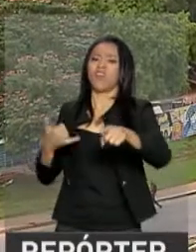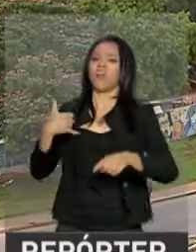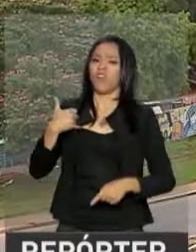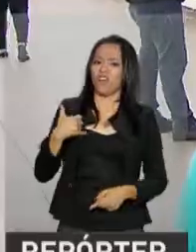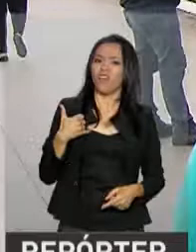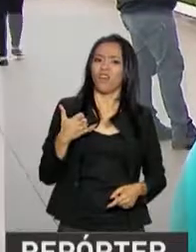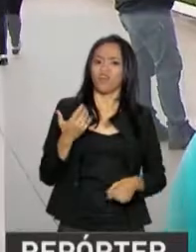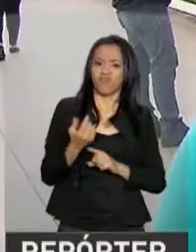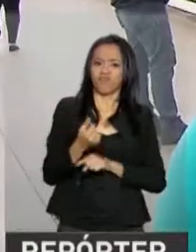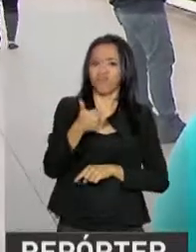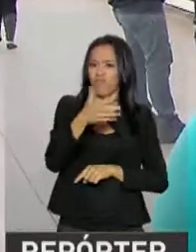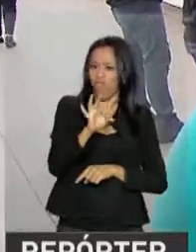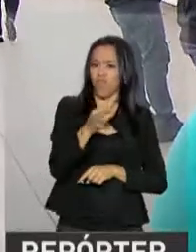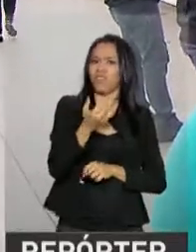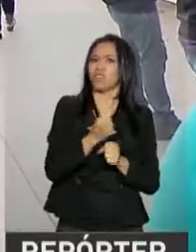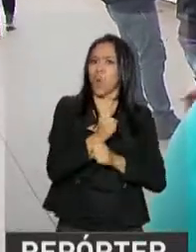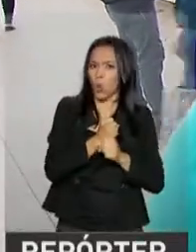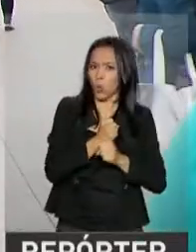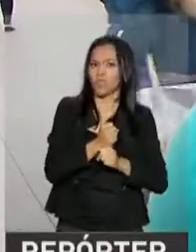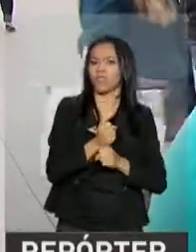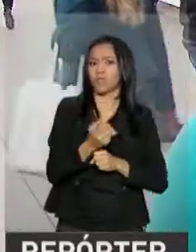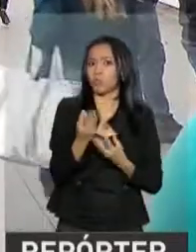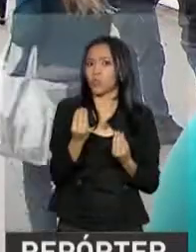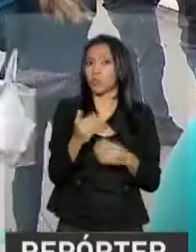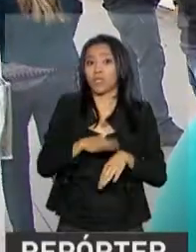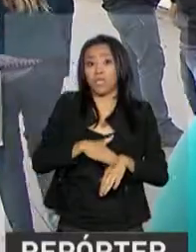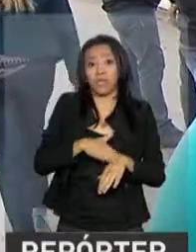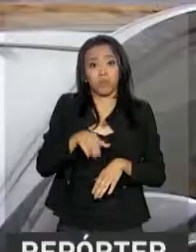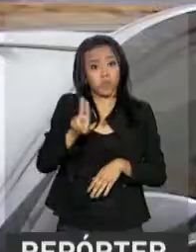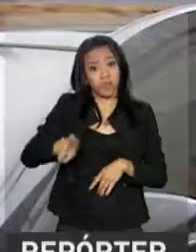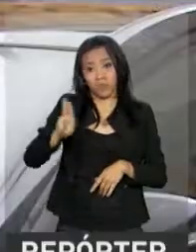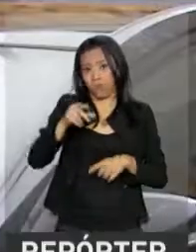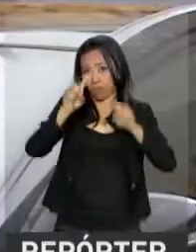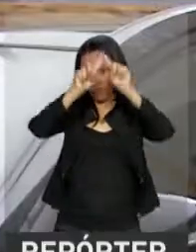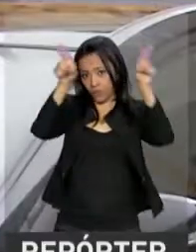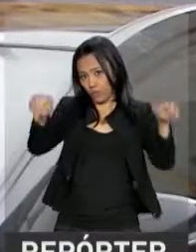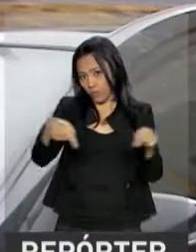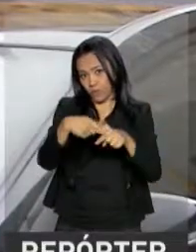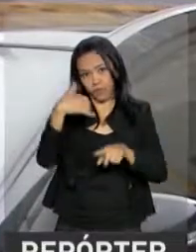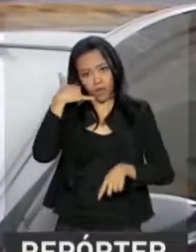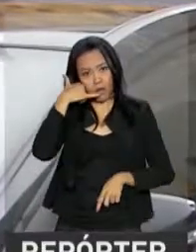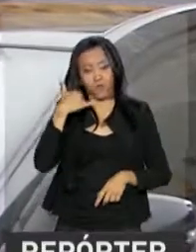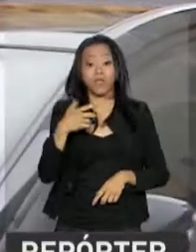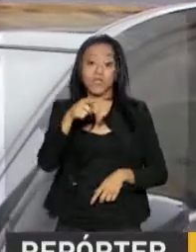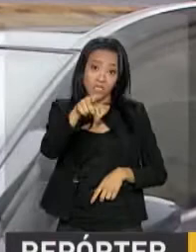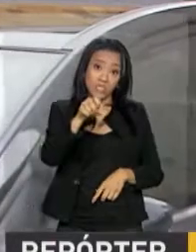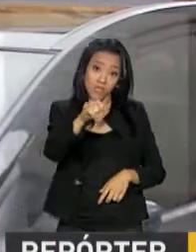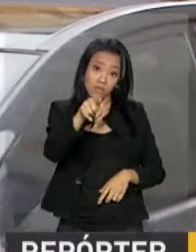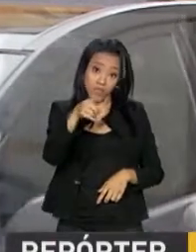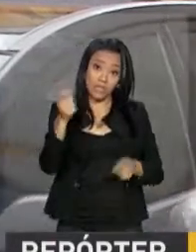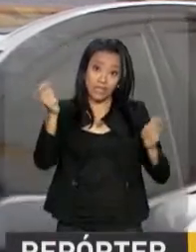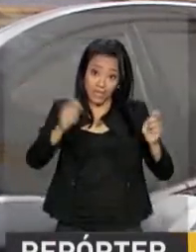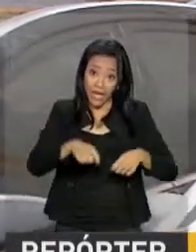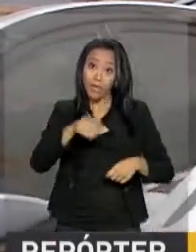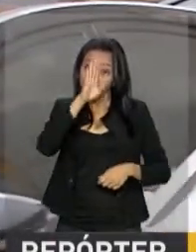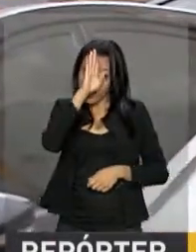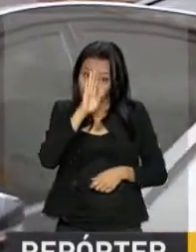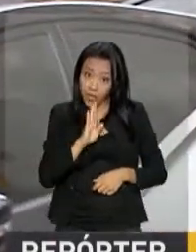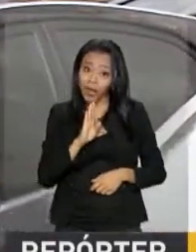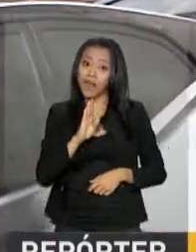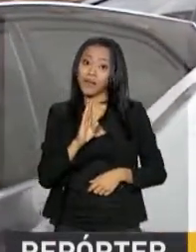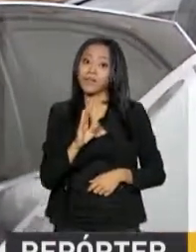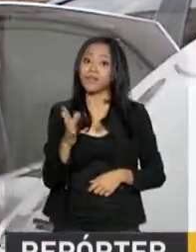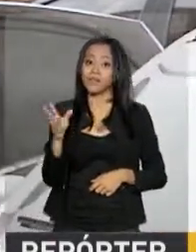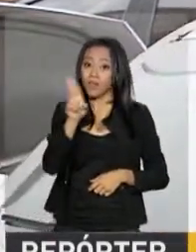em mais de anos tem bastante tempo que eu não uso o orelhão e se você souber que é possível fazer ligações gratuitas a partir